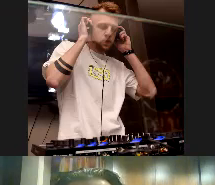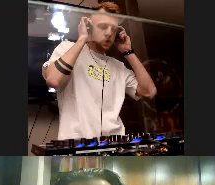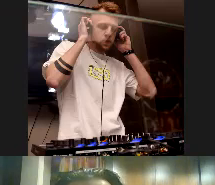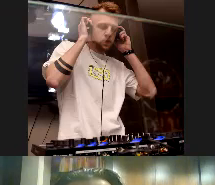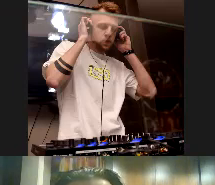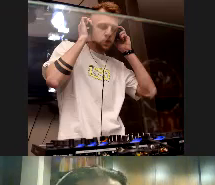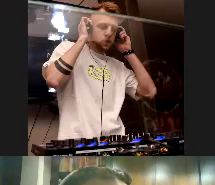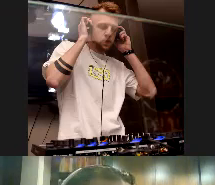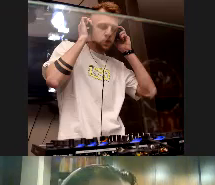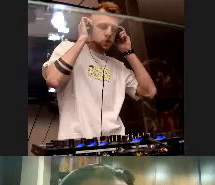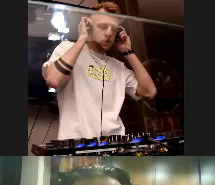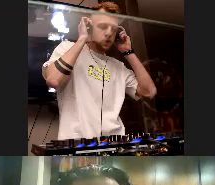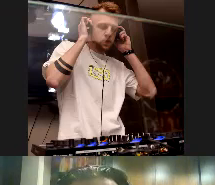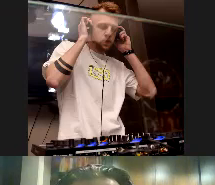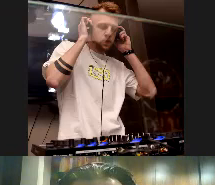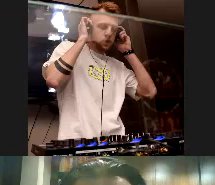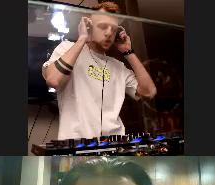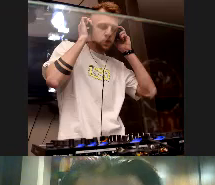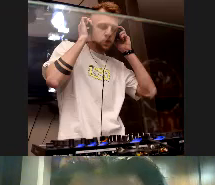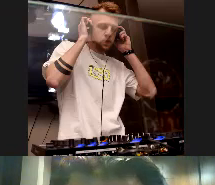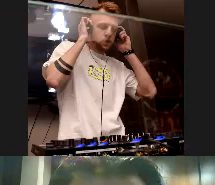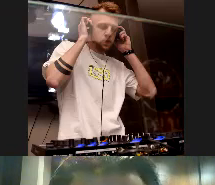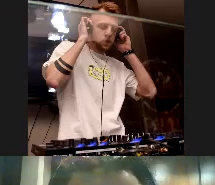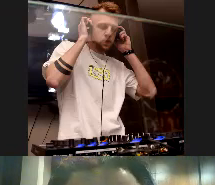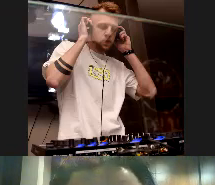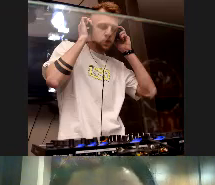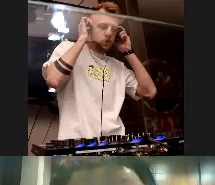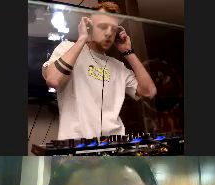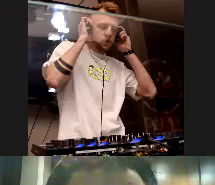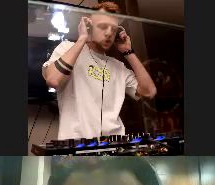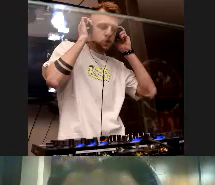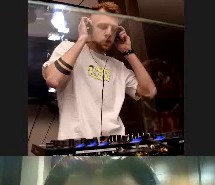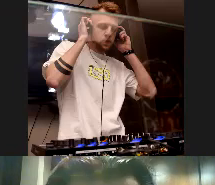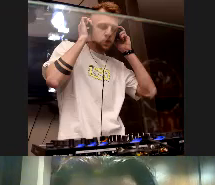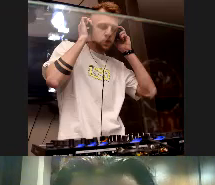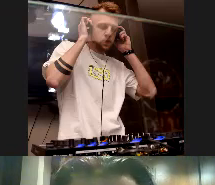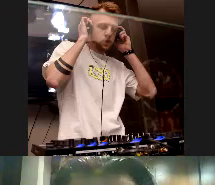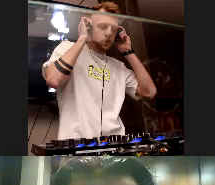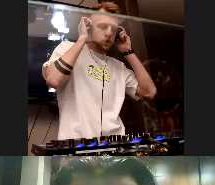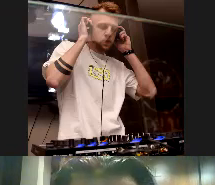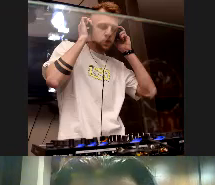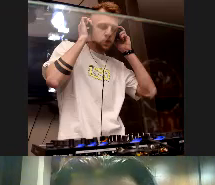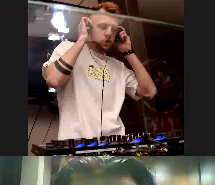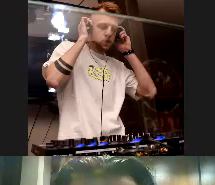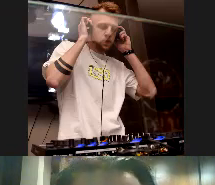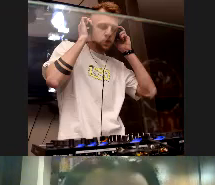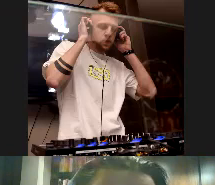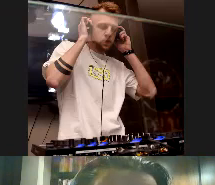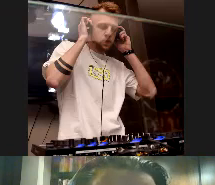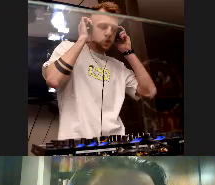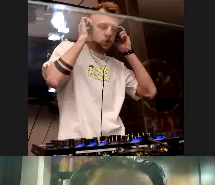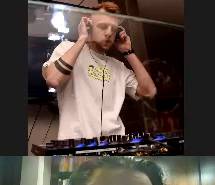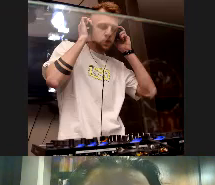Então, não basta tu estudar e tu ser catedrático no assunto. Ninguém vai te acreditar em ti.